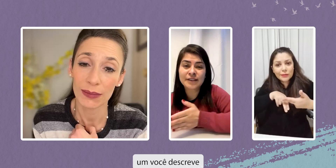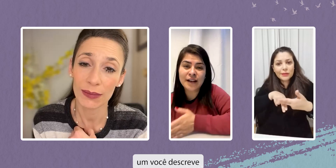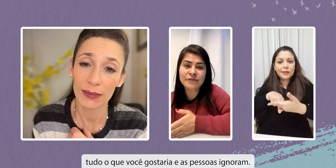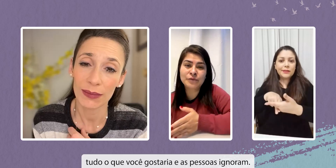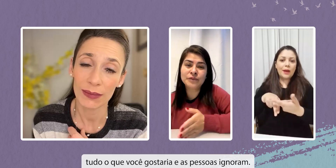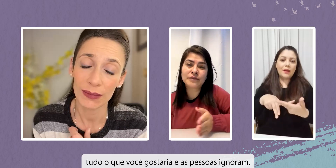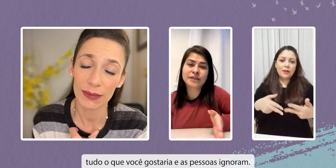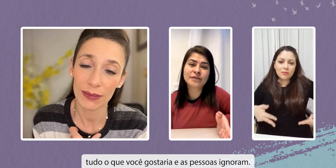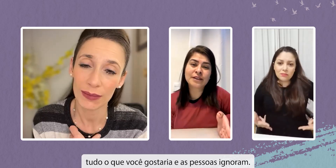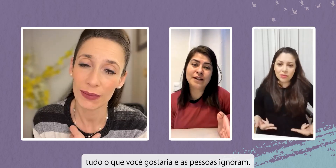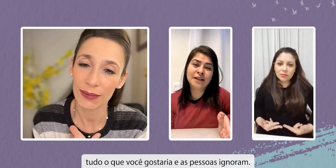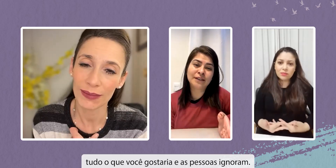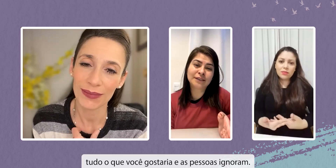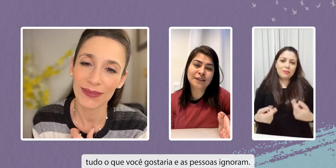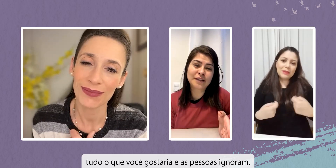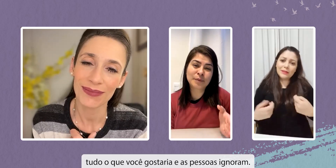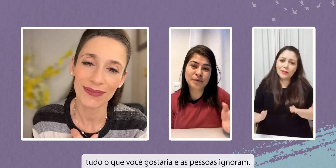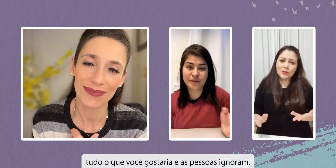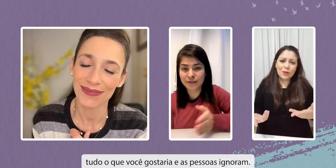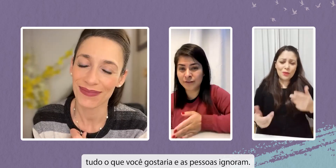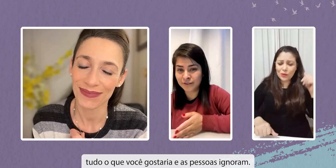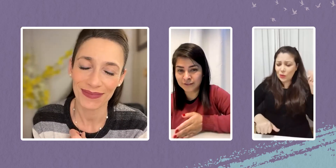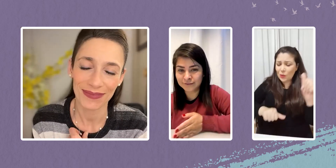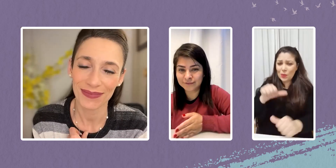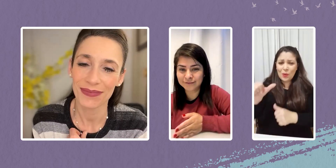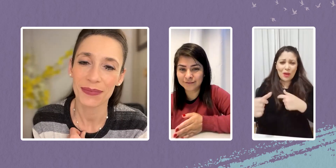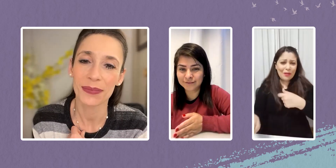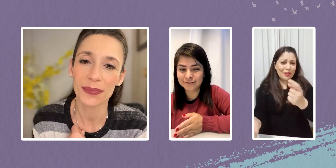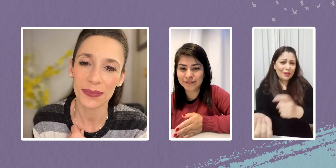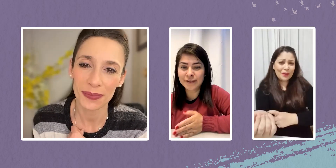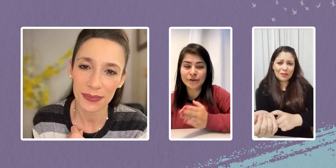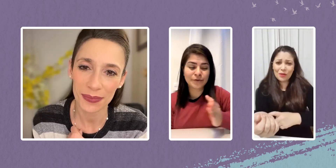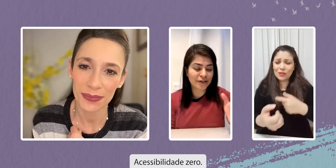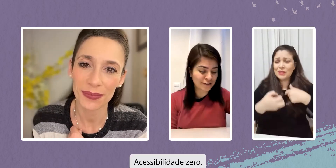Você descreve tudo que você gostaria e as pessoas ignoram.